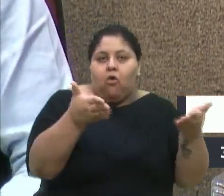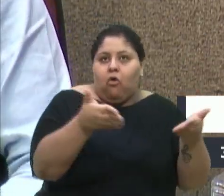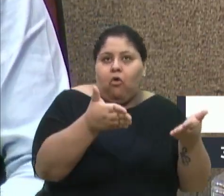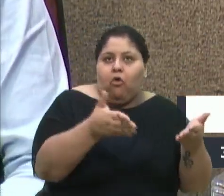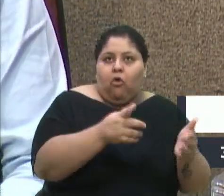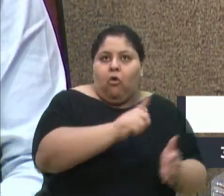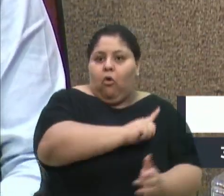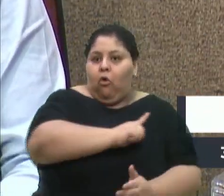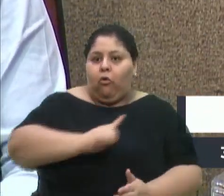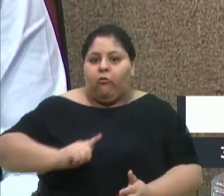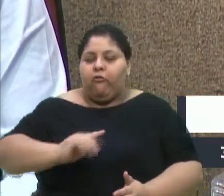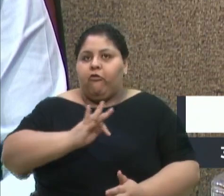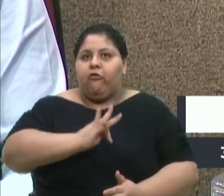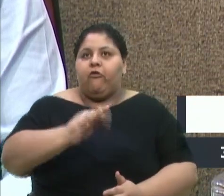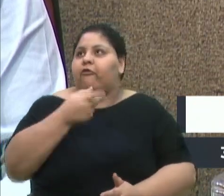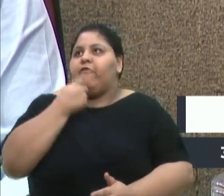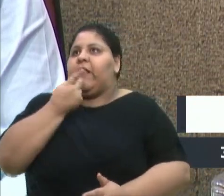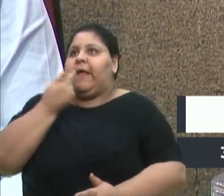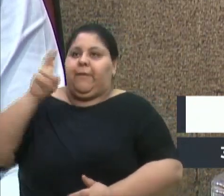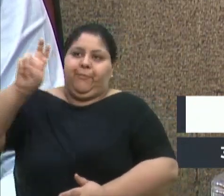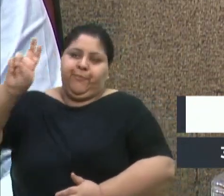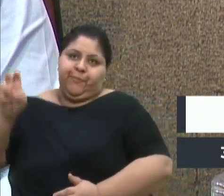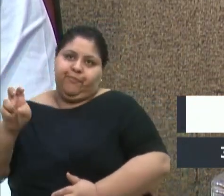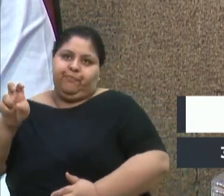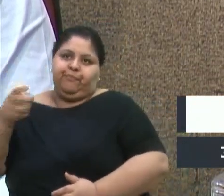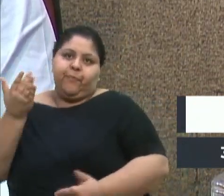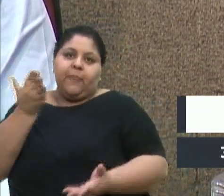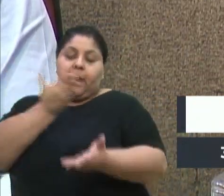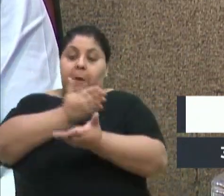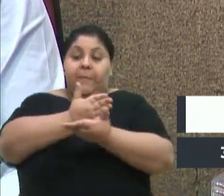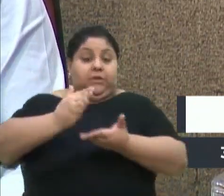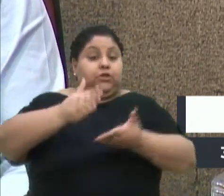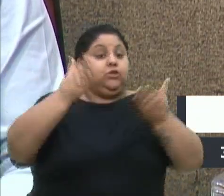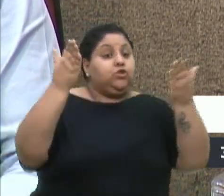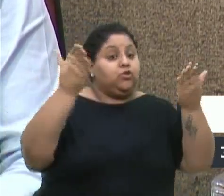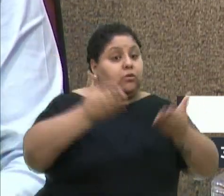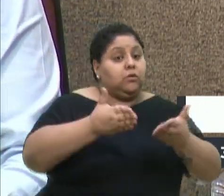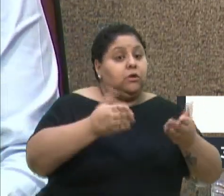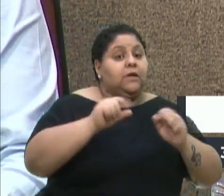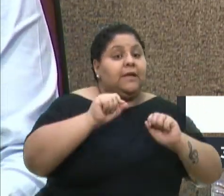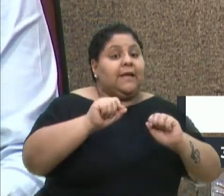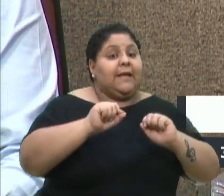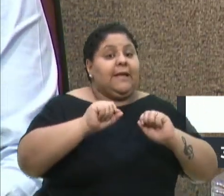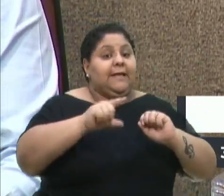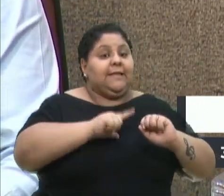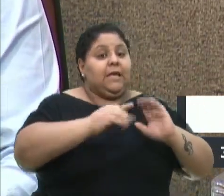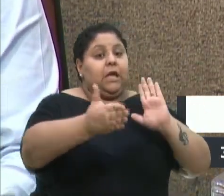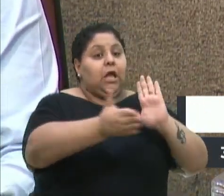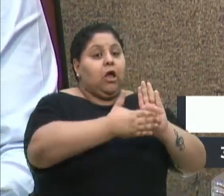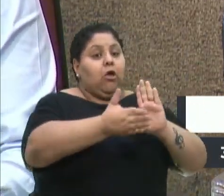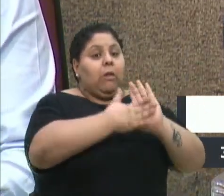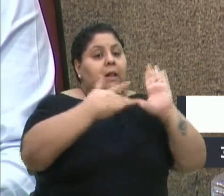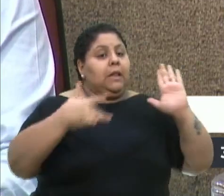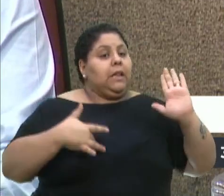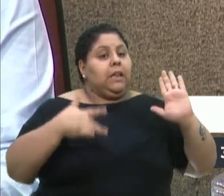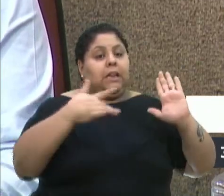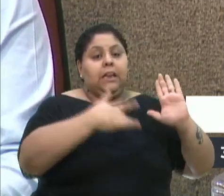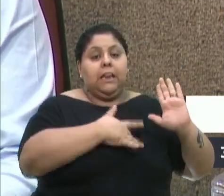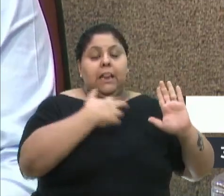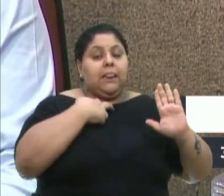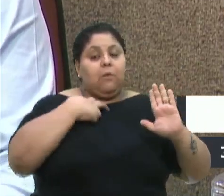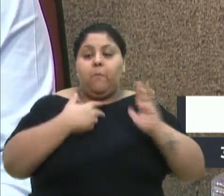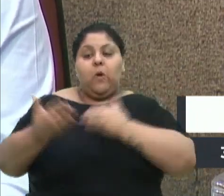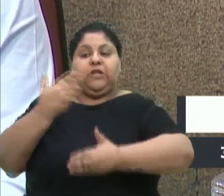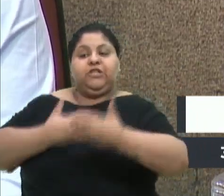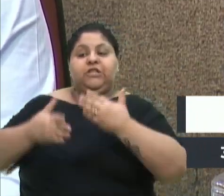governo federal dizer o seguinte: a partir de hoje, quem tem plano de saúde não pode mais ser atendido no SUS.